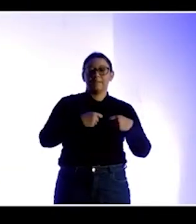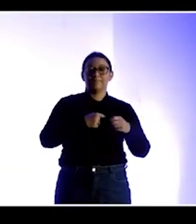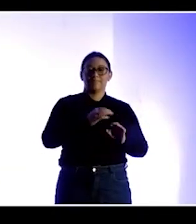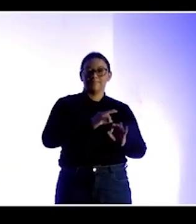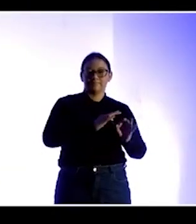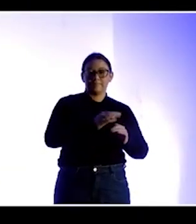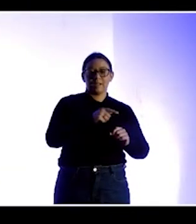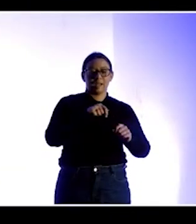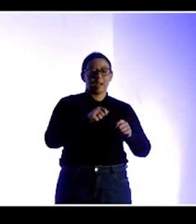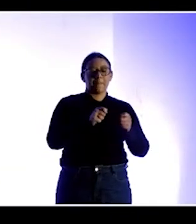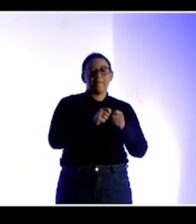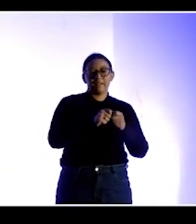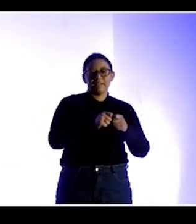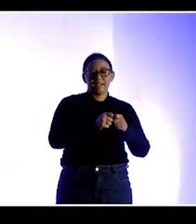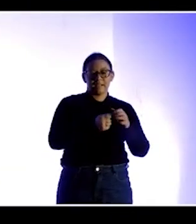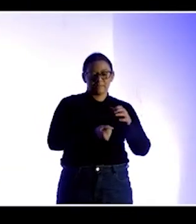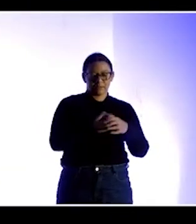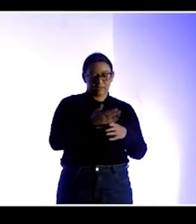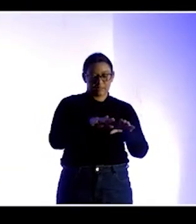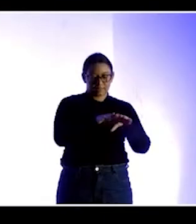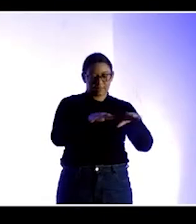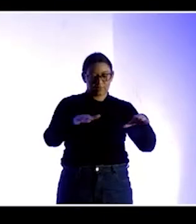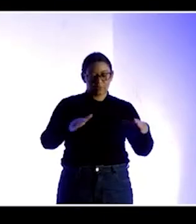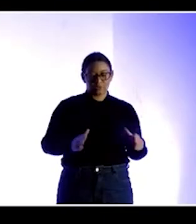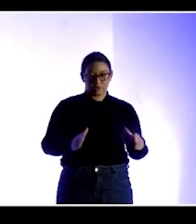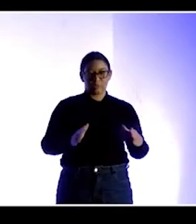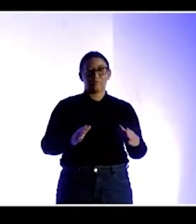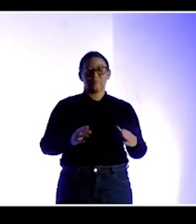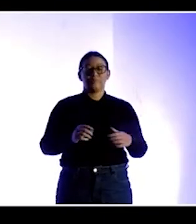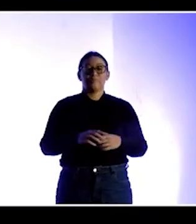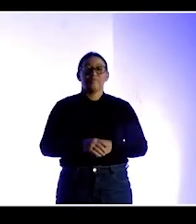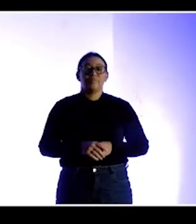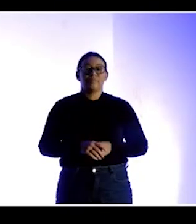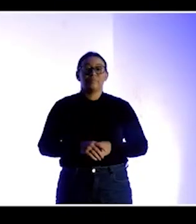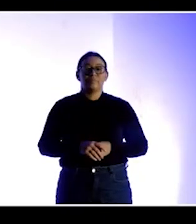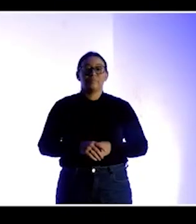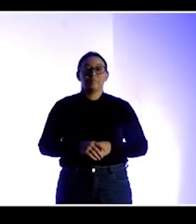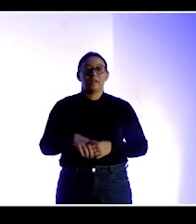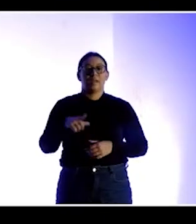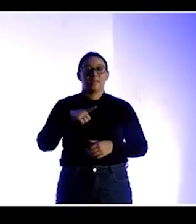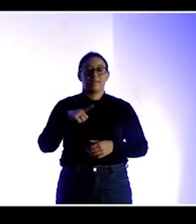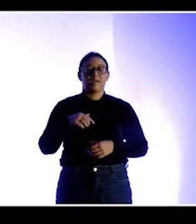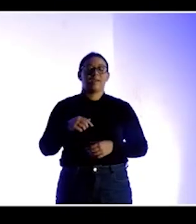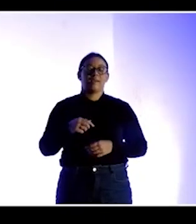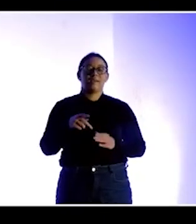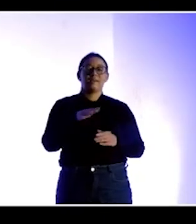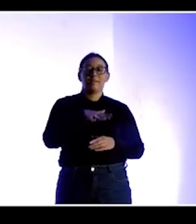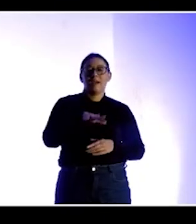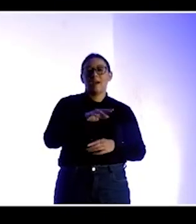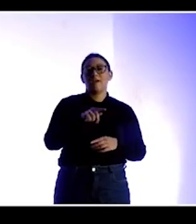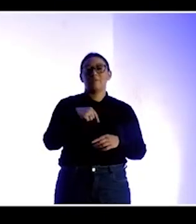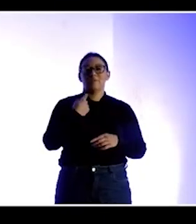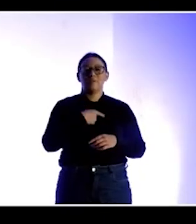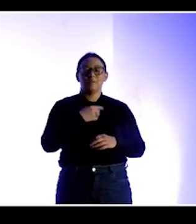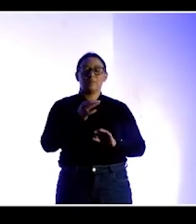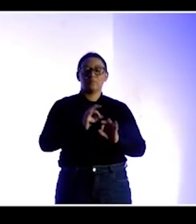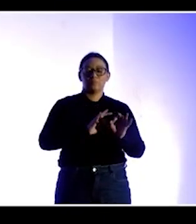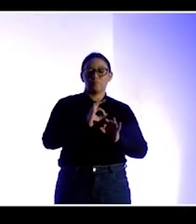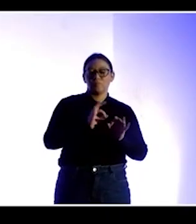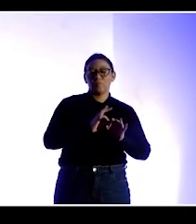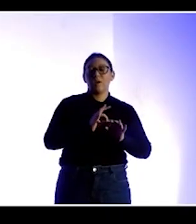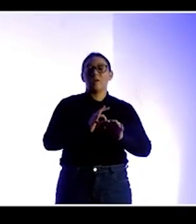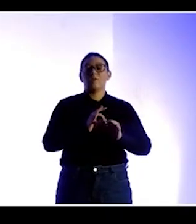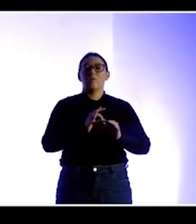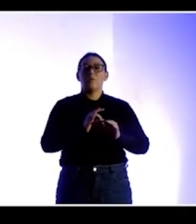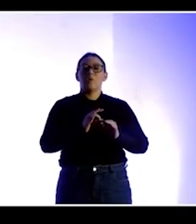uso no que se chama de segunda vida. Então aqui é um setup lá no laboratório, onde a gente está desenvolvendo uma eletrônica